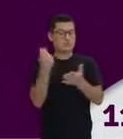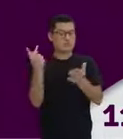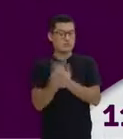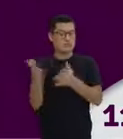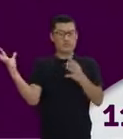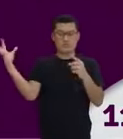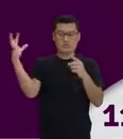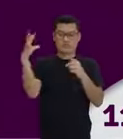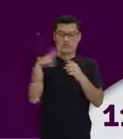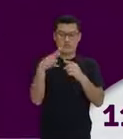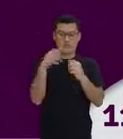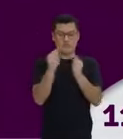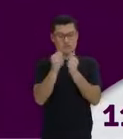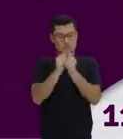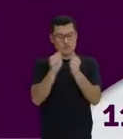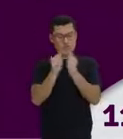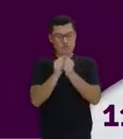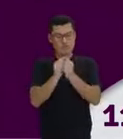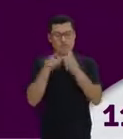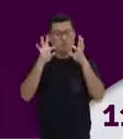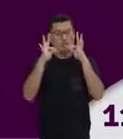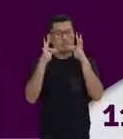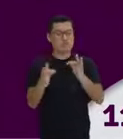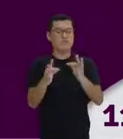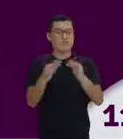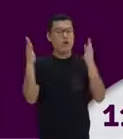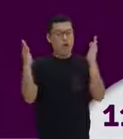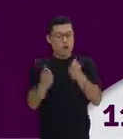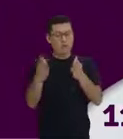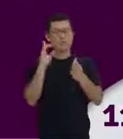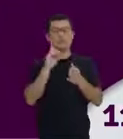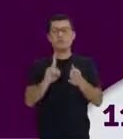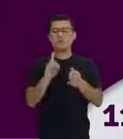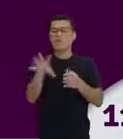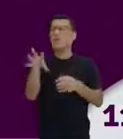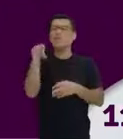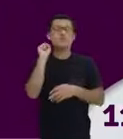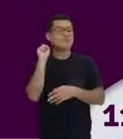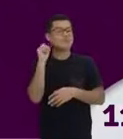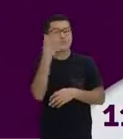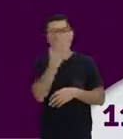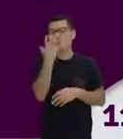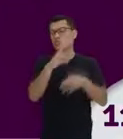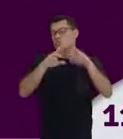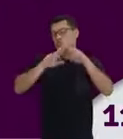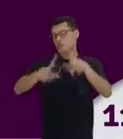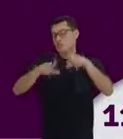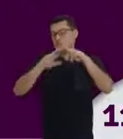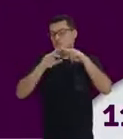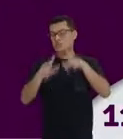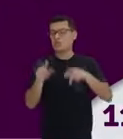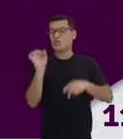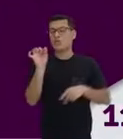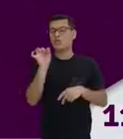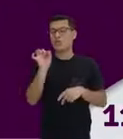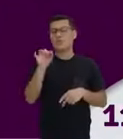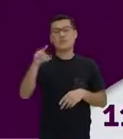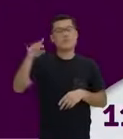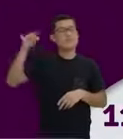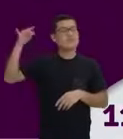relacionamos com a tecnologia hoje em dia nós escutamos músicas de uma forma diferente do que